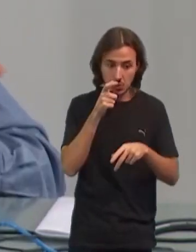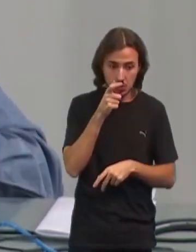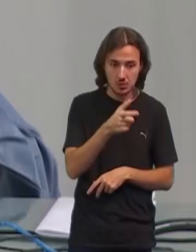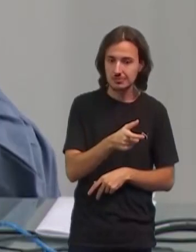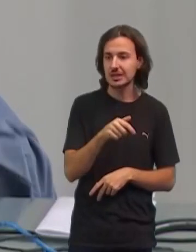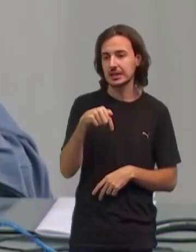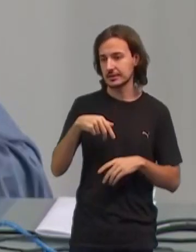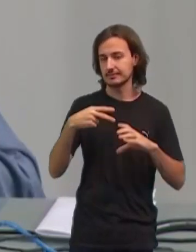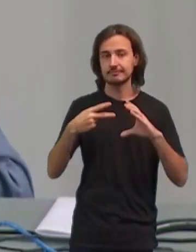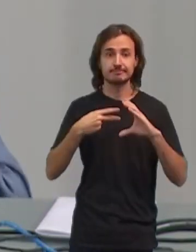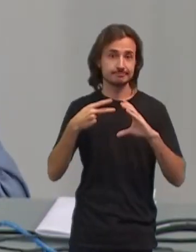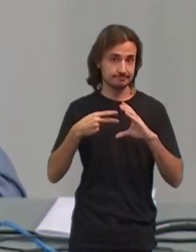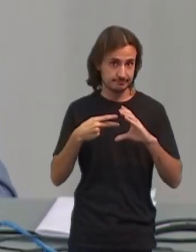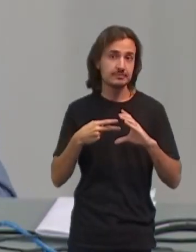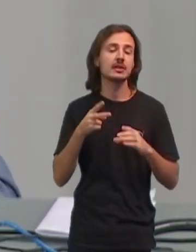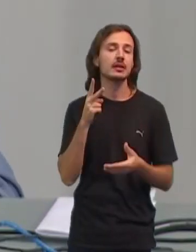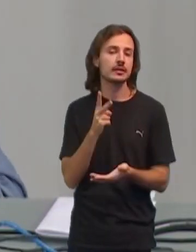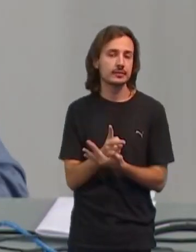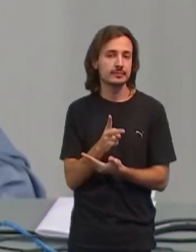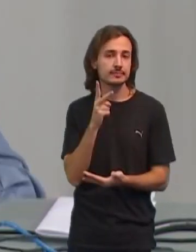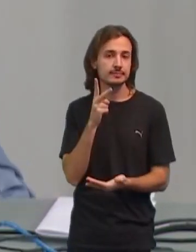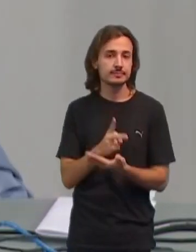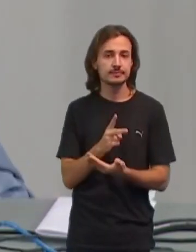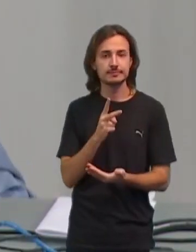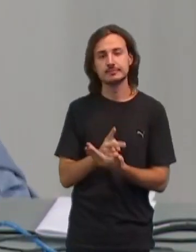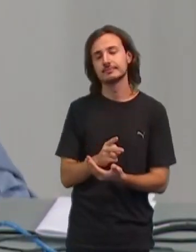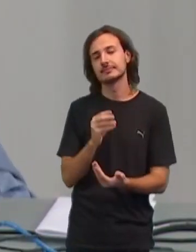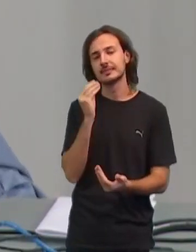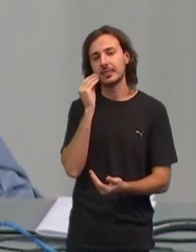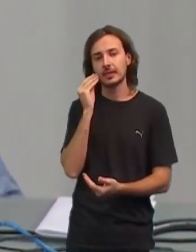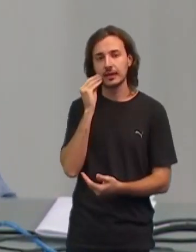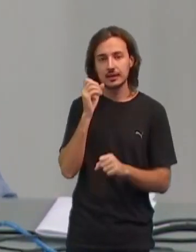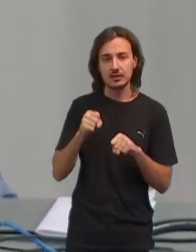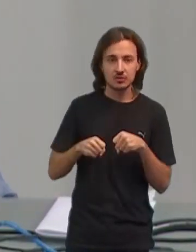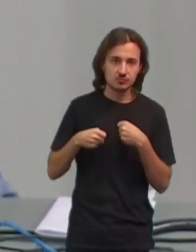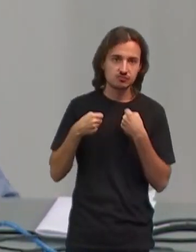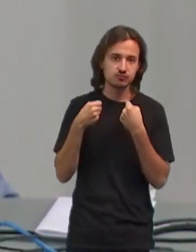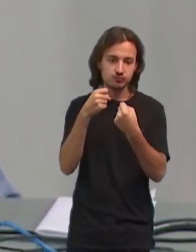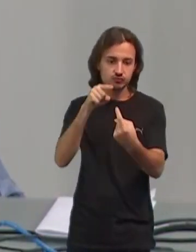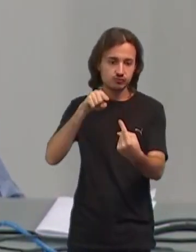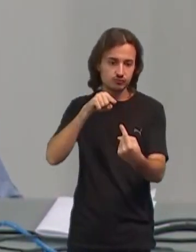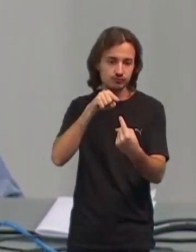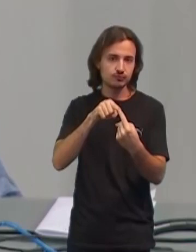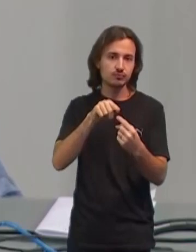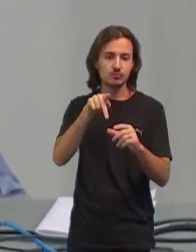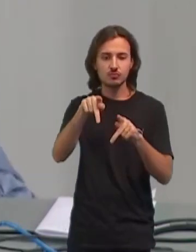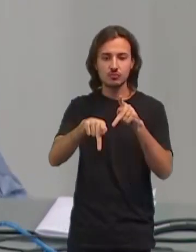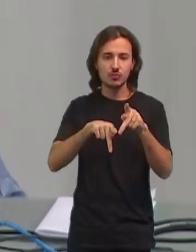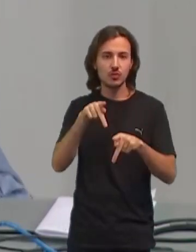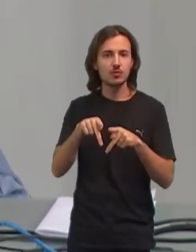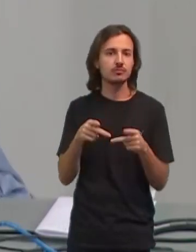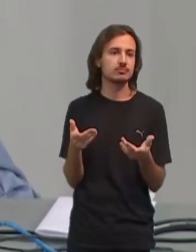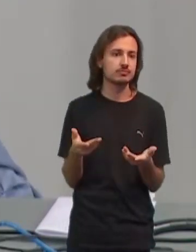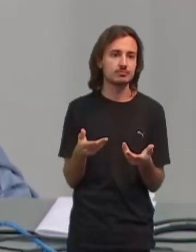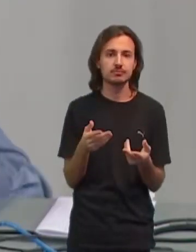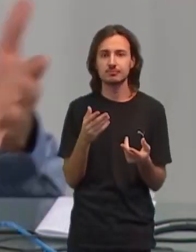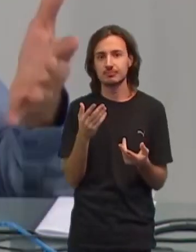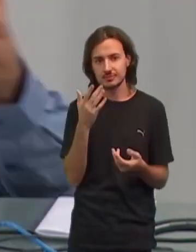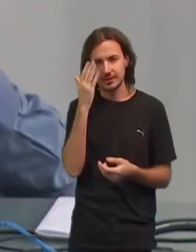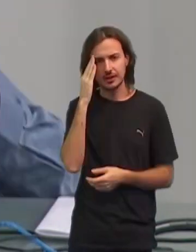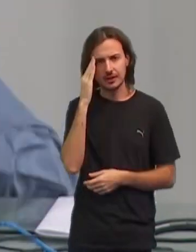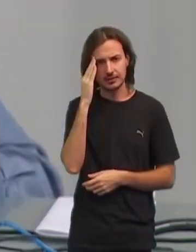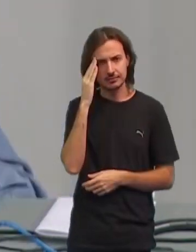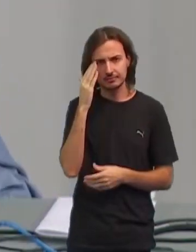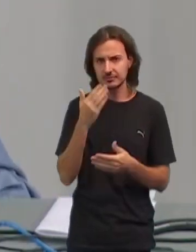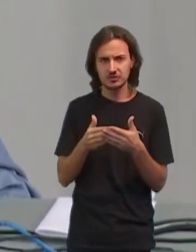nesse aspecto, sempre procura fazer isso, objetivando exatamente melhorar a qualidade, dar um pouco mais de vida aqui para